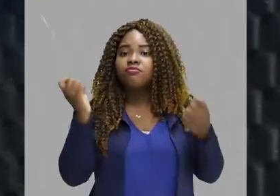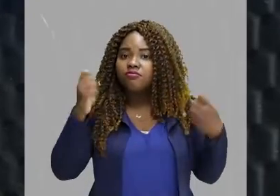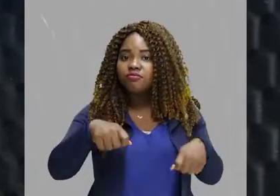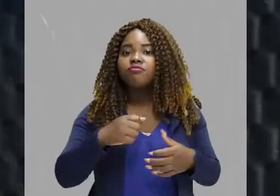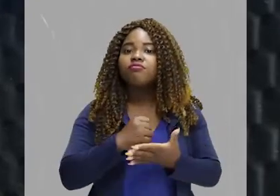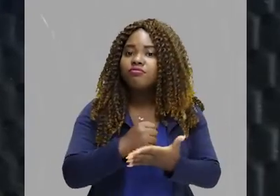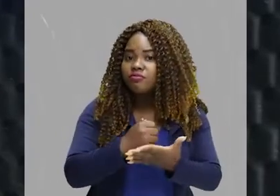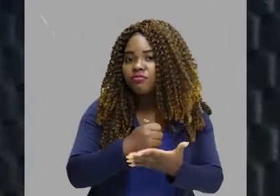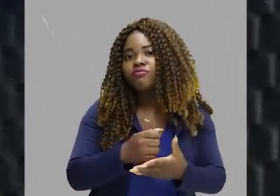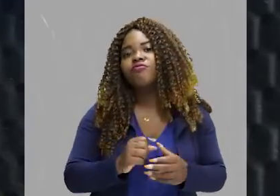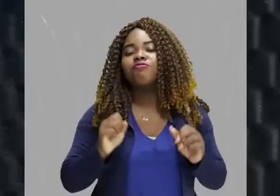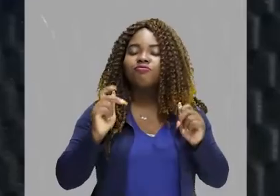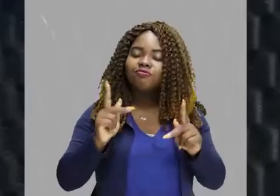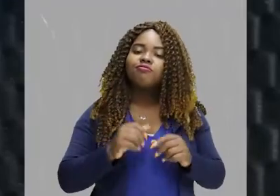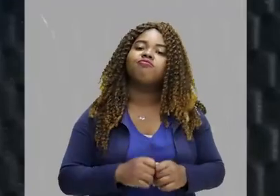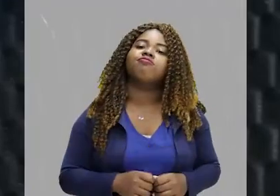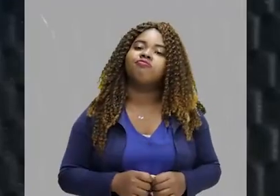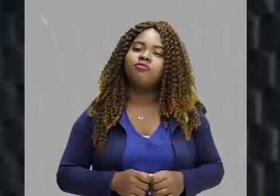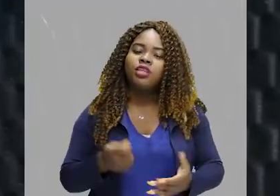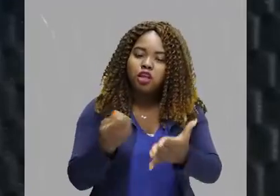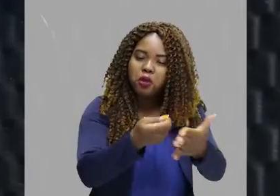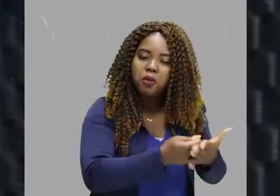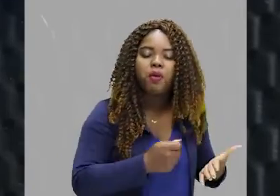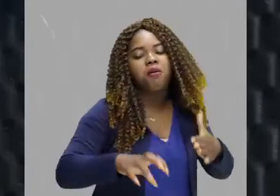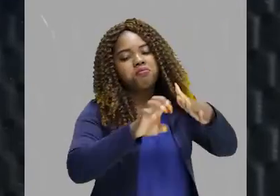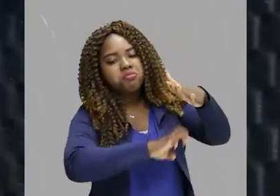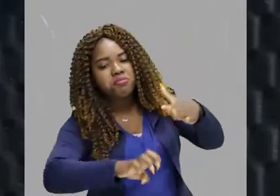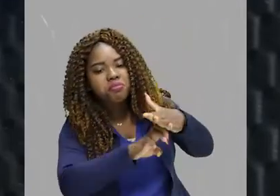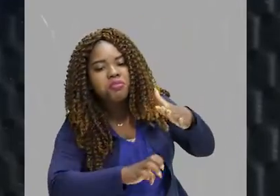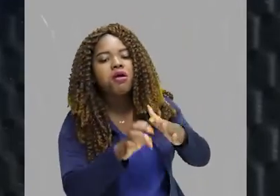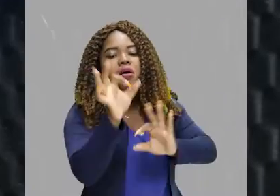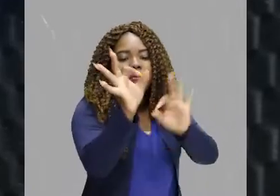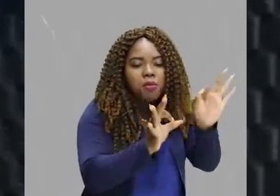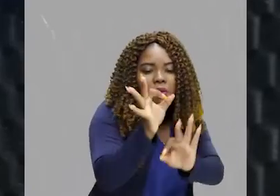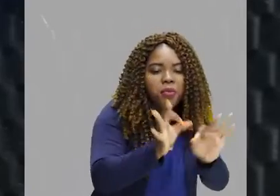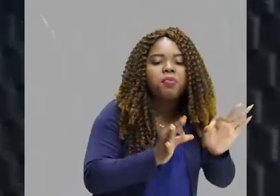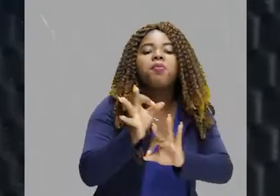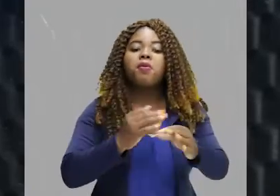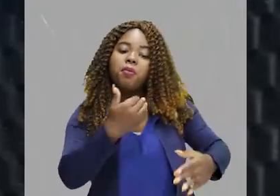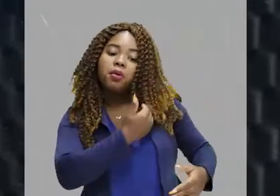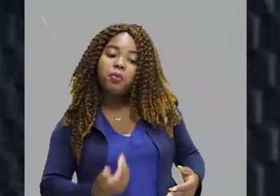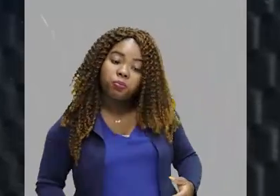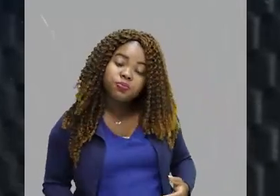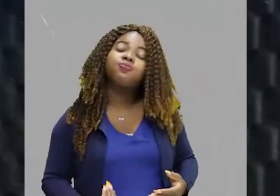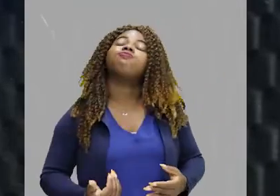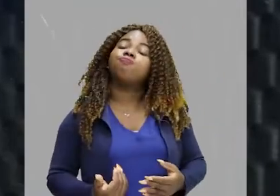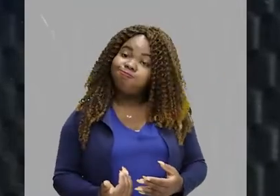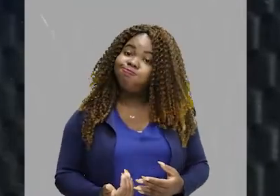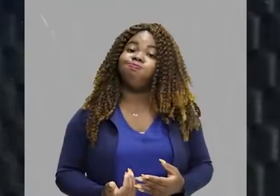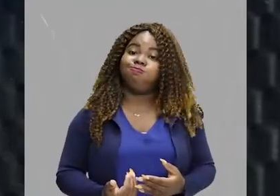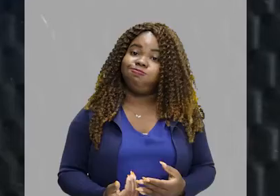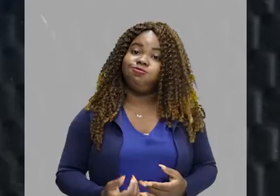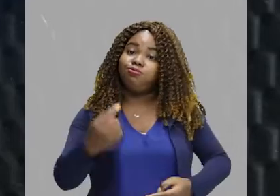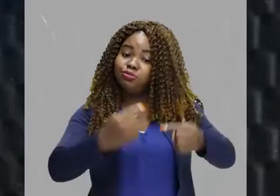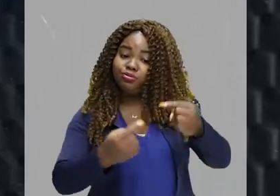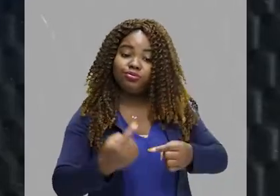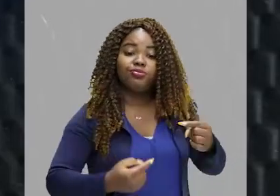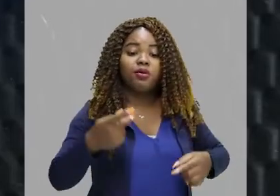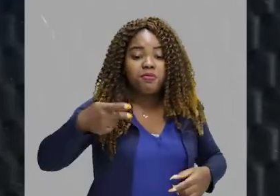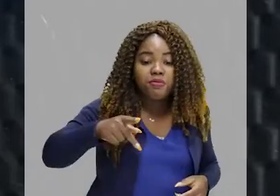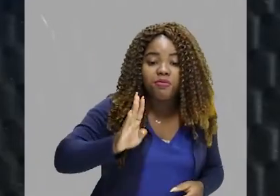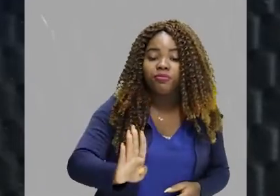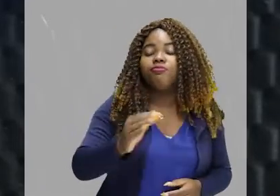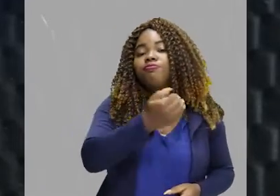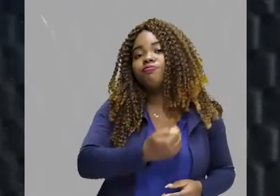fazer a sua parte. Além também de cobrar as empresas, órgãos e governos para que façam políticas públicas, no